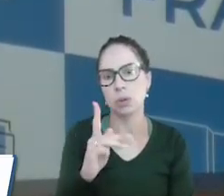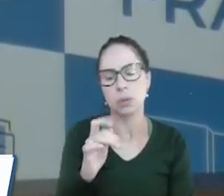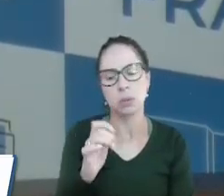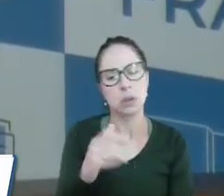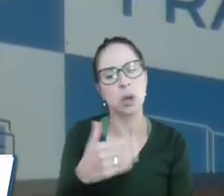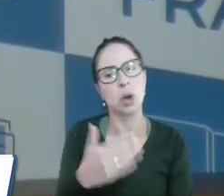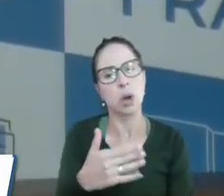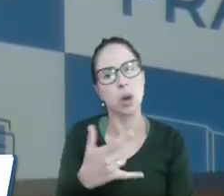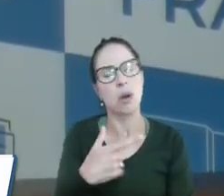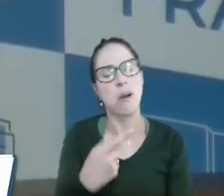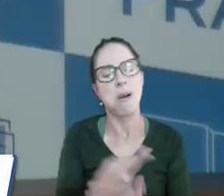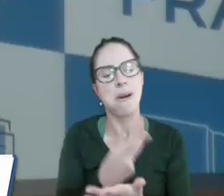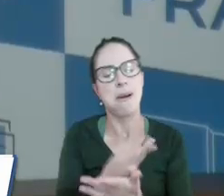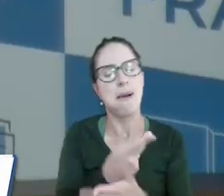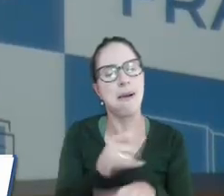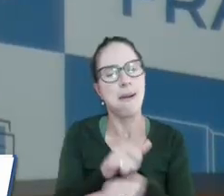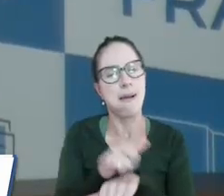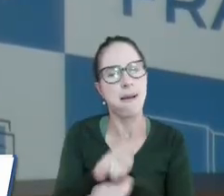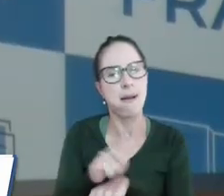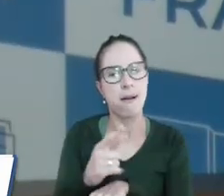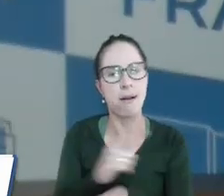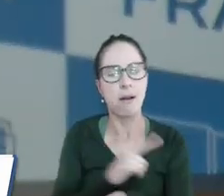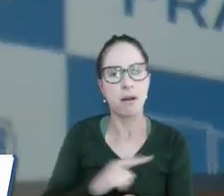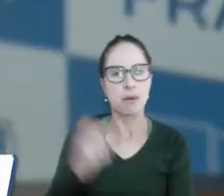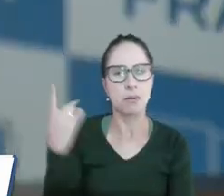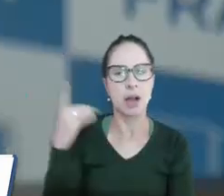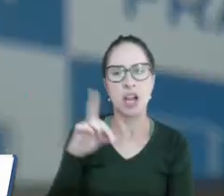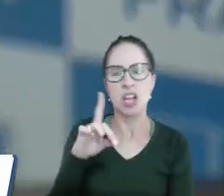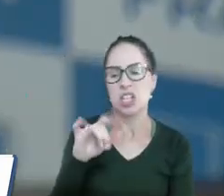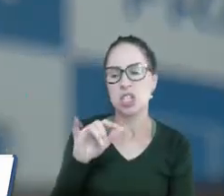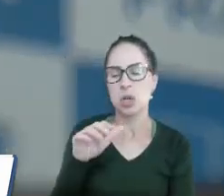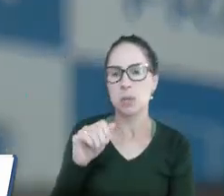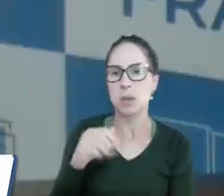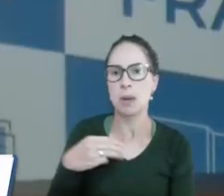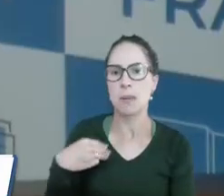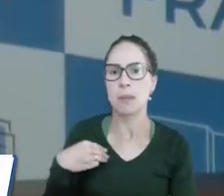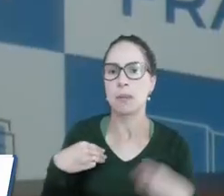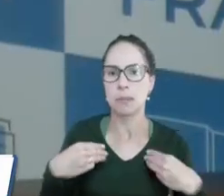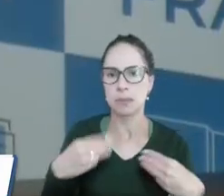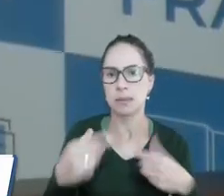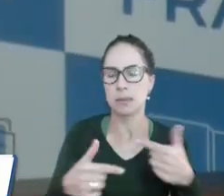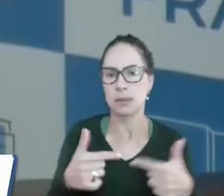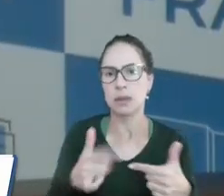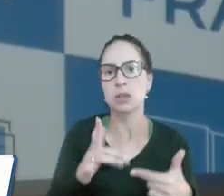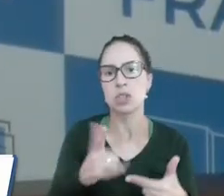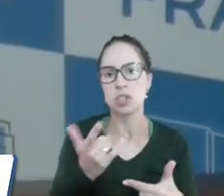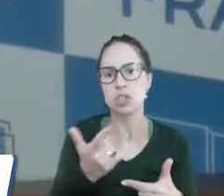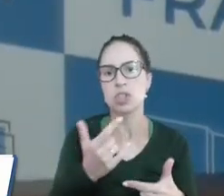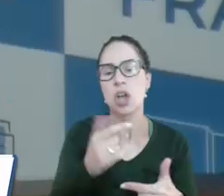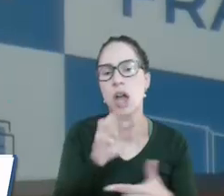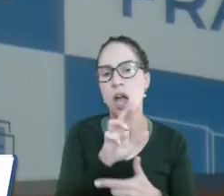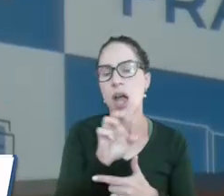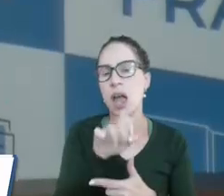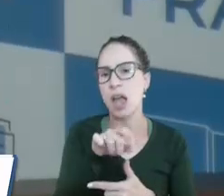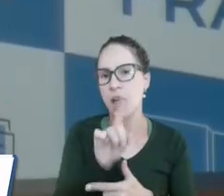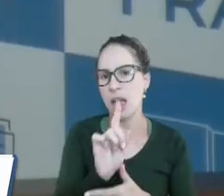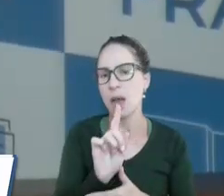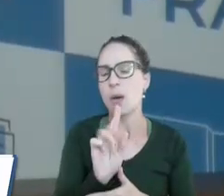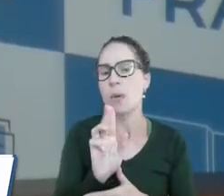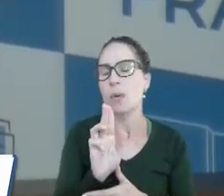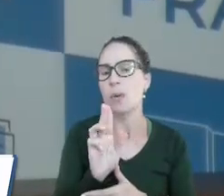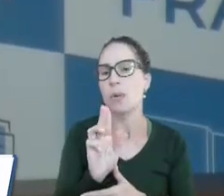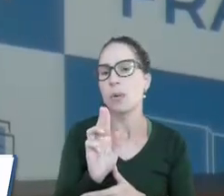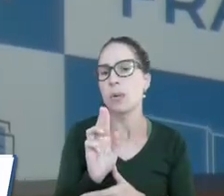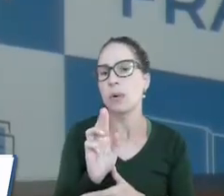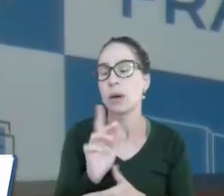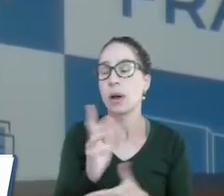as falcatruas dele. Já no governo Dilma, quando ele era ministro do Trabalho, ele já foi réu. Agora,